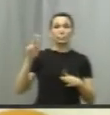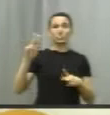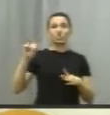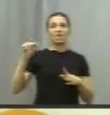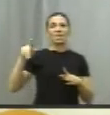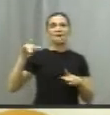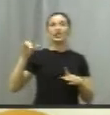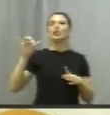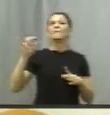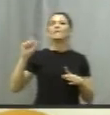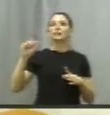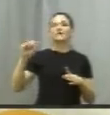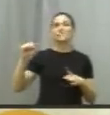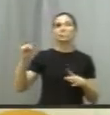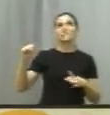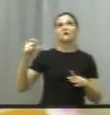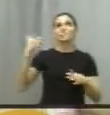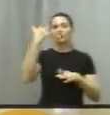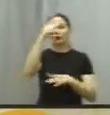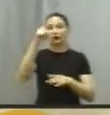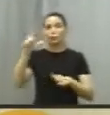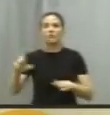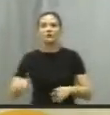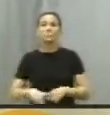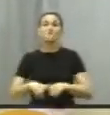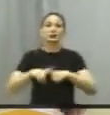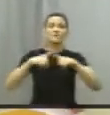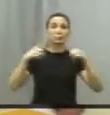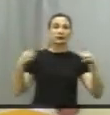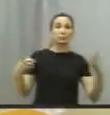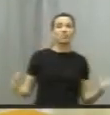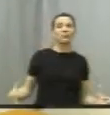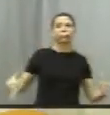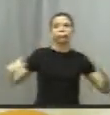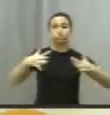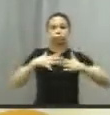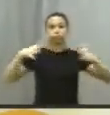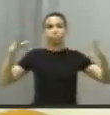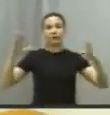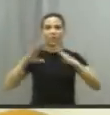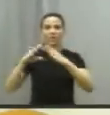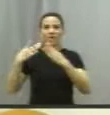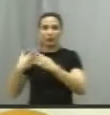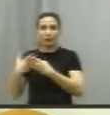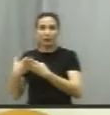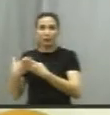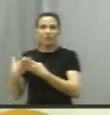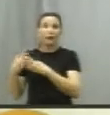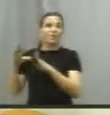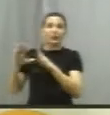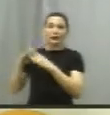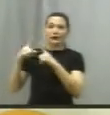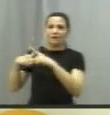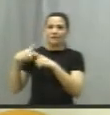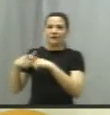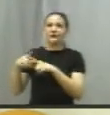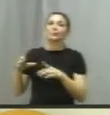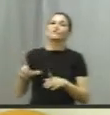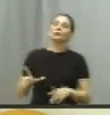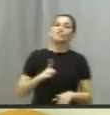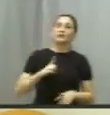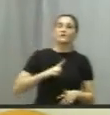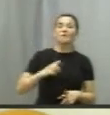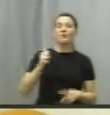aluguel e garante a isenção para as igrejas grandes. Olha que contradição. Se a igreja tem templo, é porque ela tem uma capacidade melhor